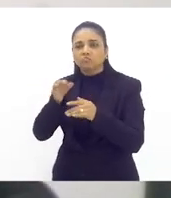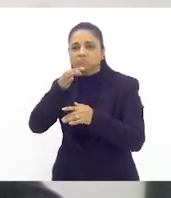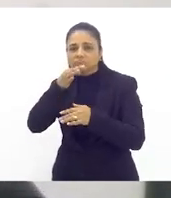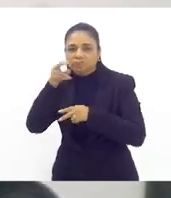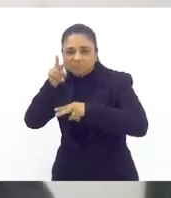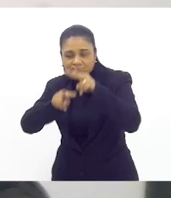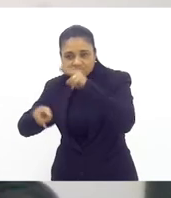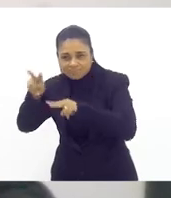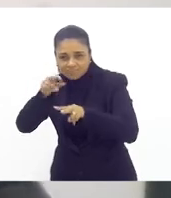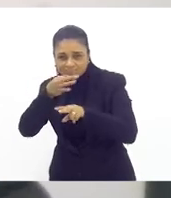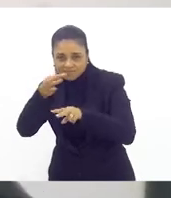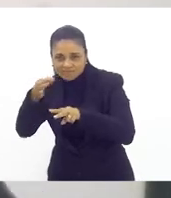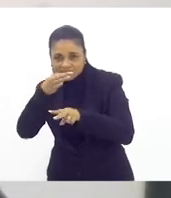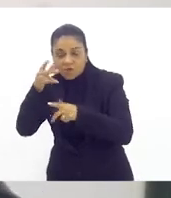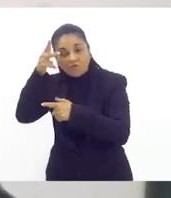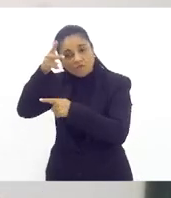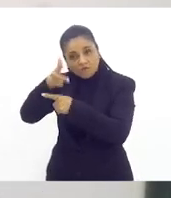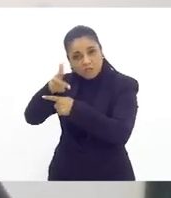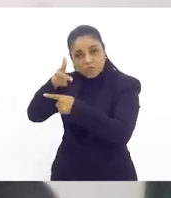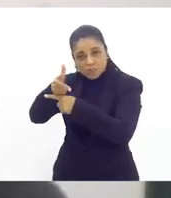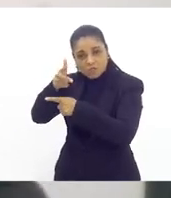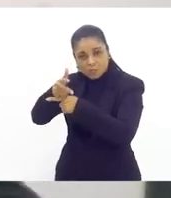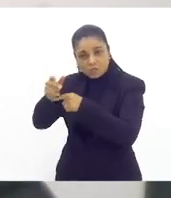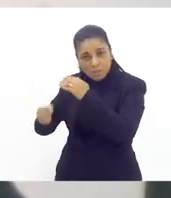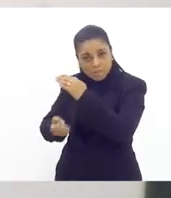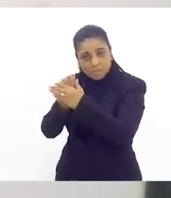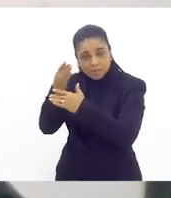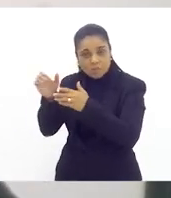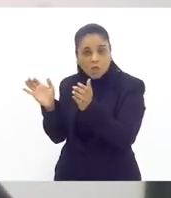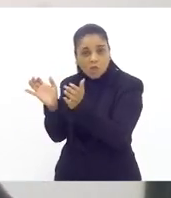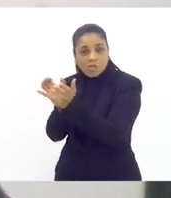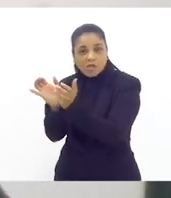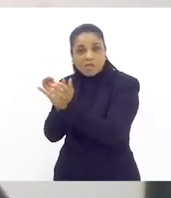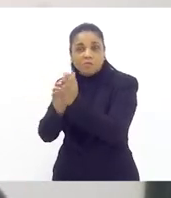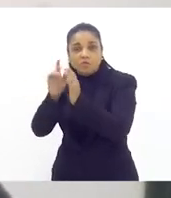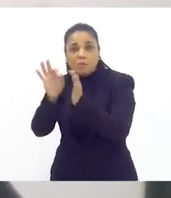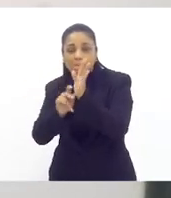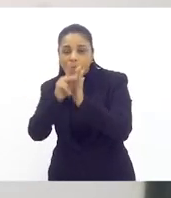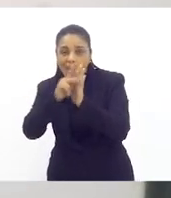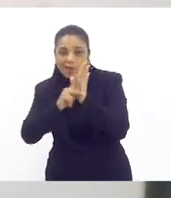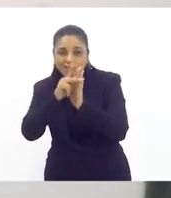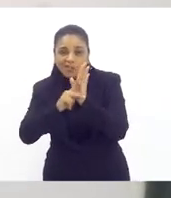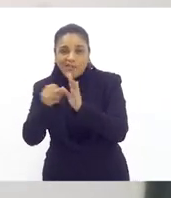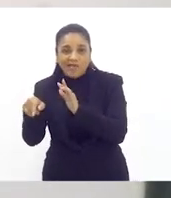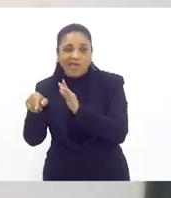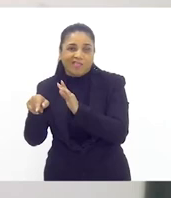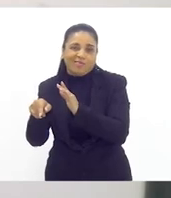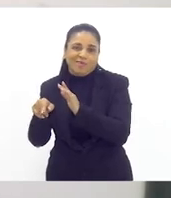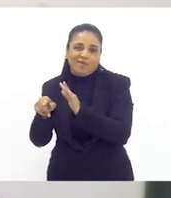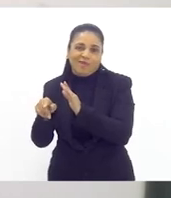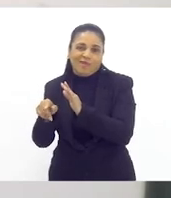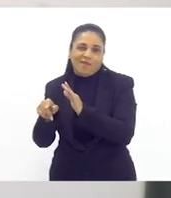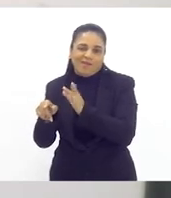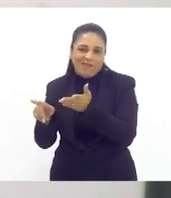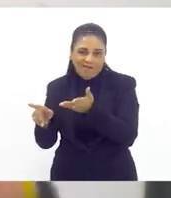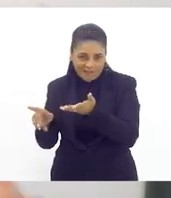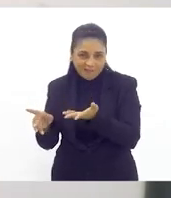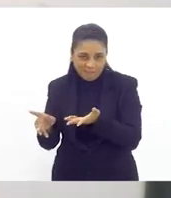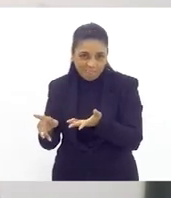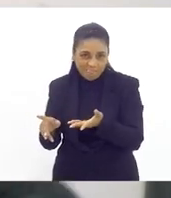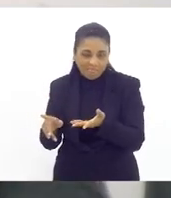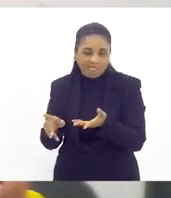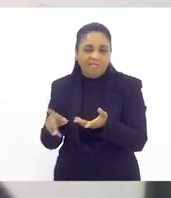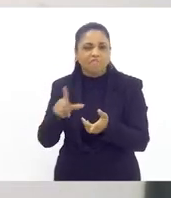audiovisual no sentido de vídeos por exemplo compondo as equipes de projetos que não necessariamente é essa pessoa que está à frente e